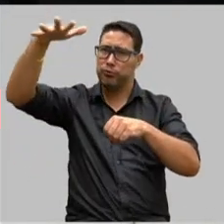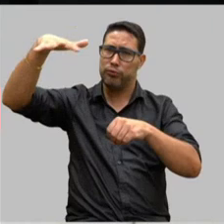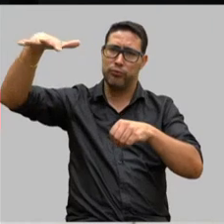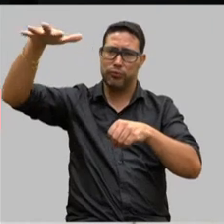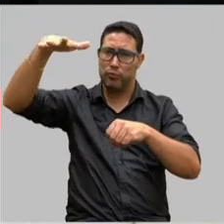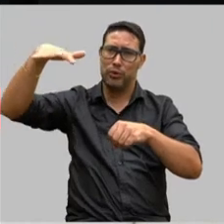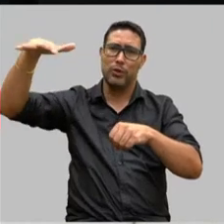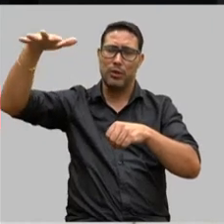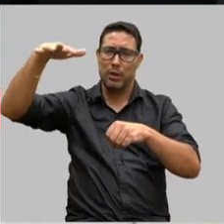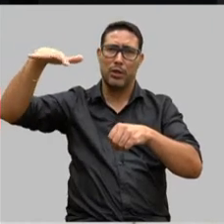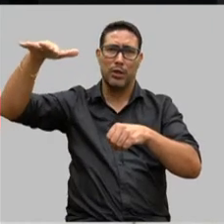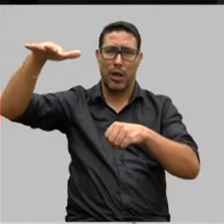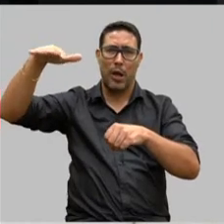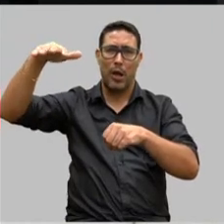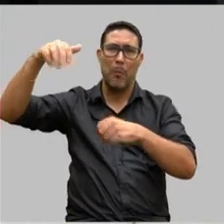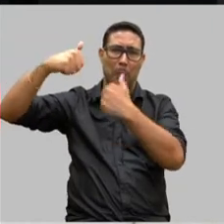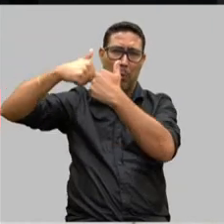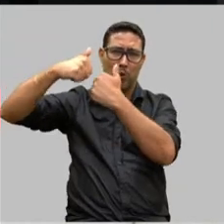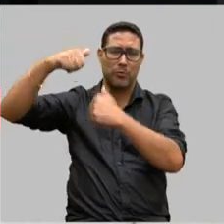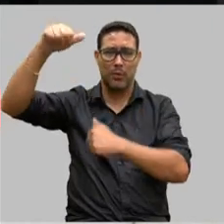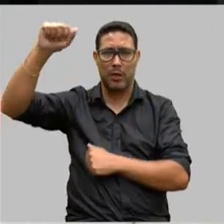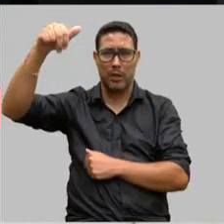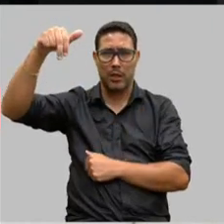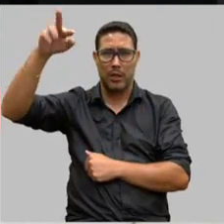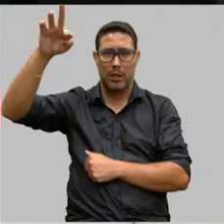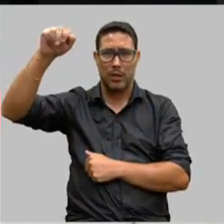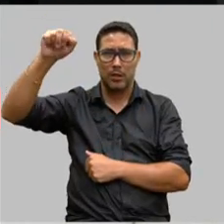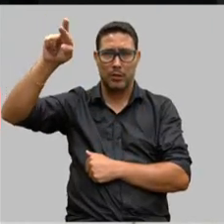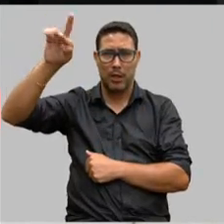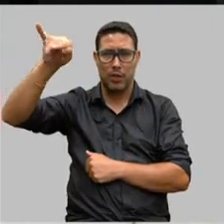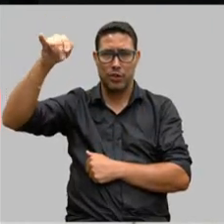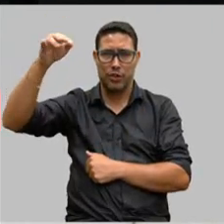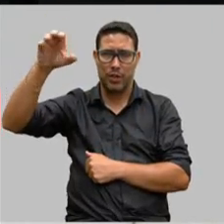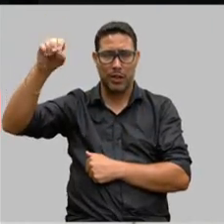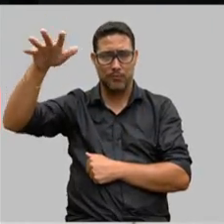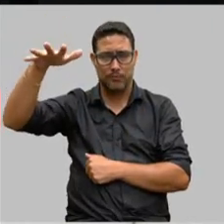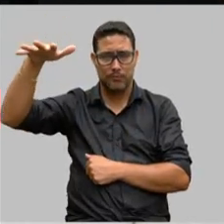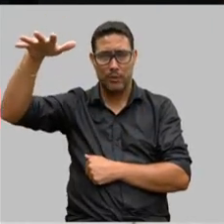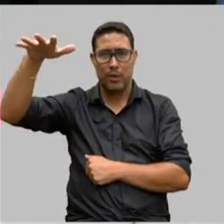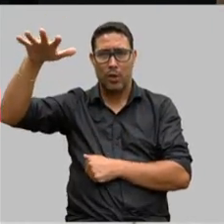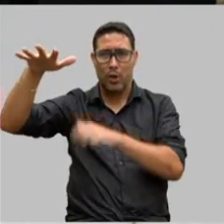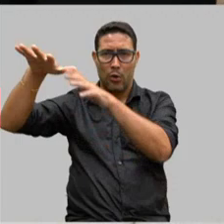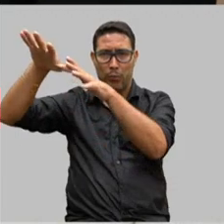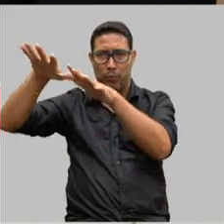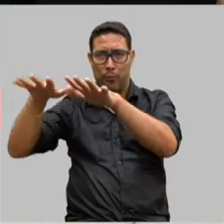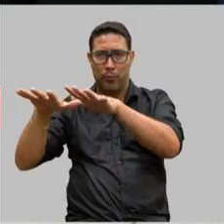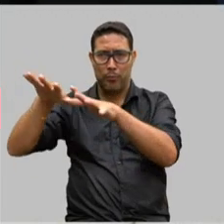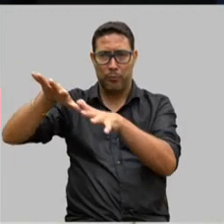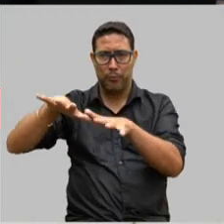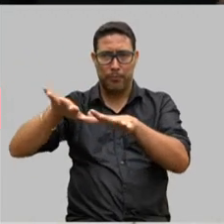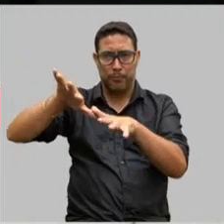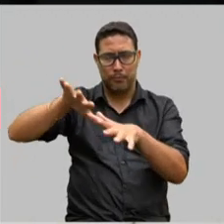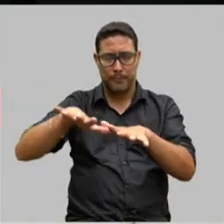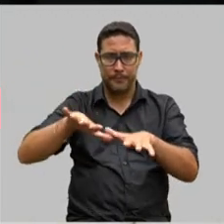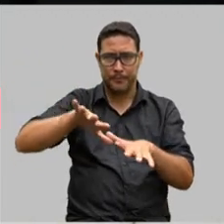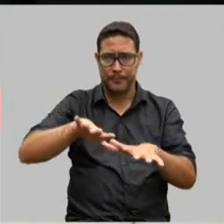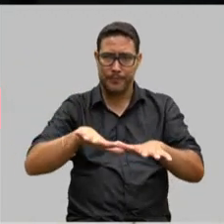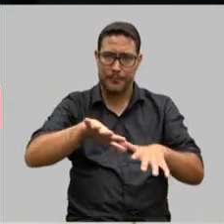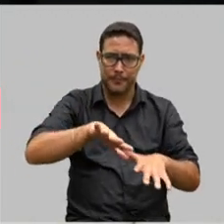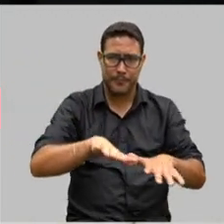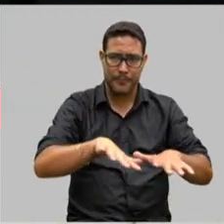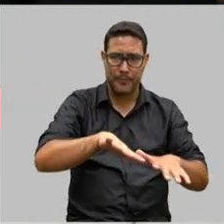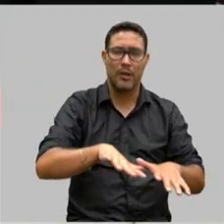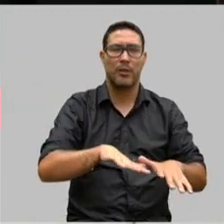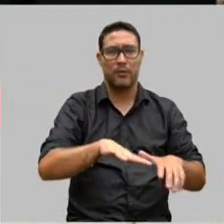próximas da Antártica, e vão migrando para o interior do nosso país. Nesta